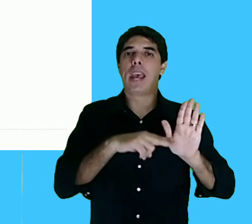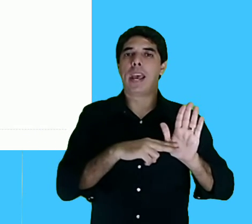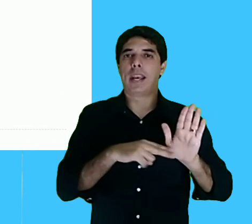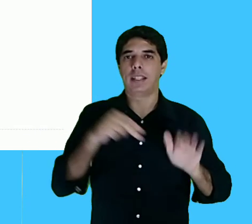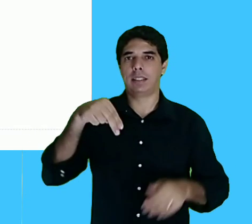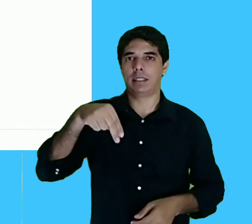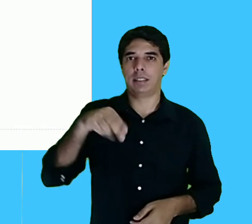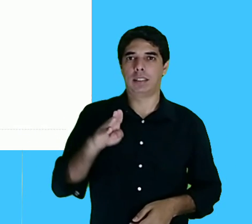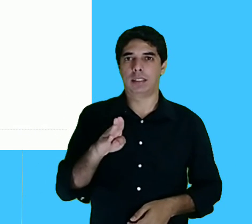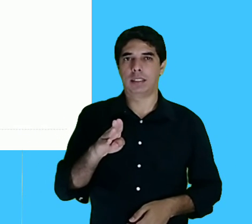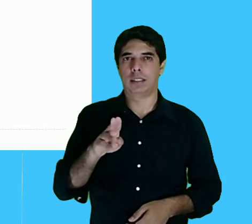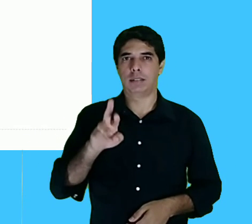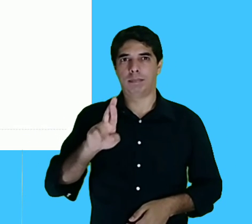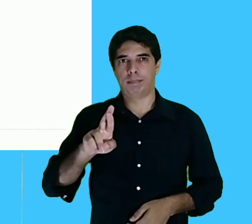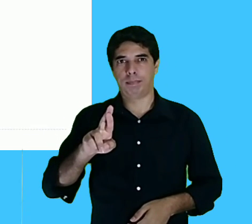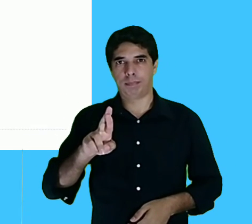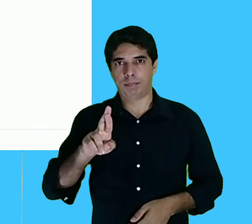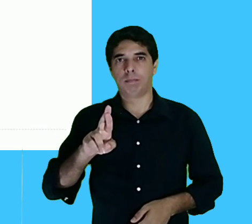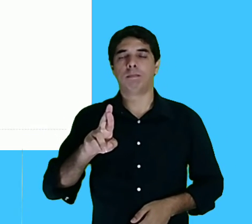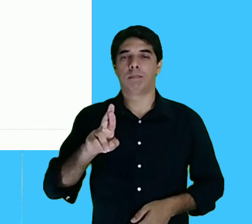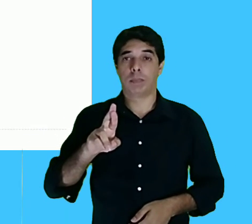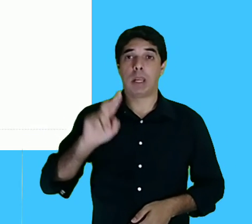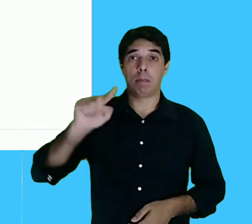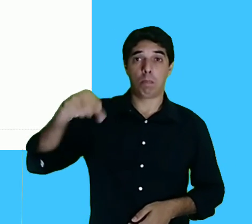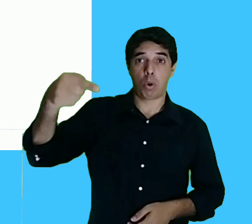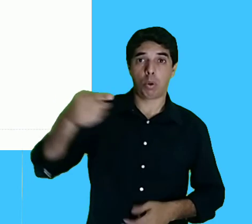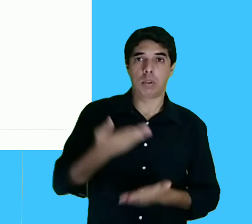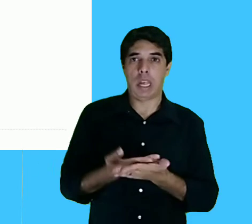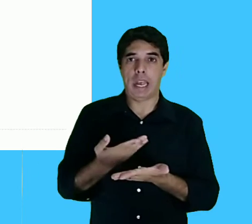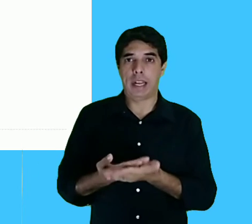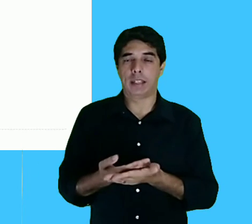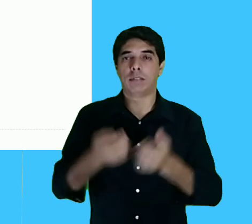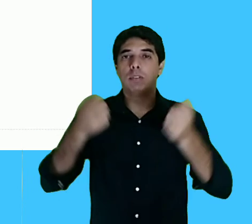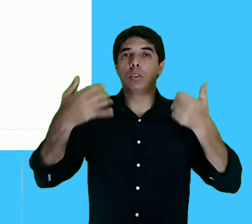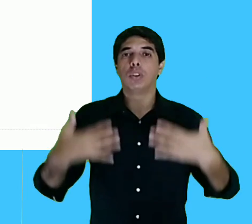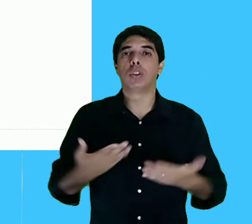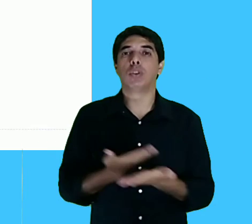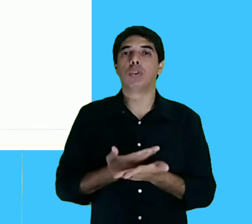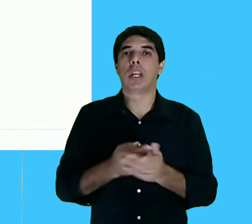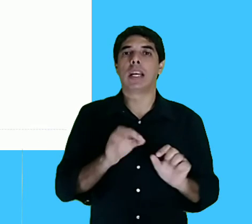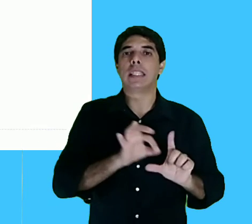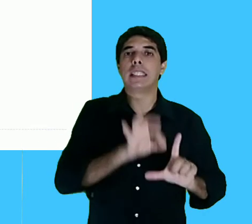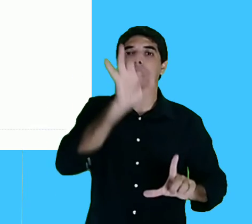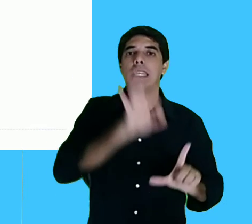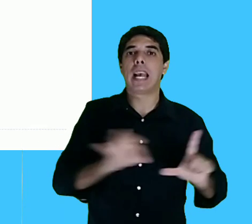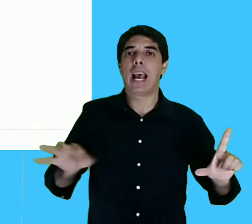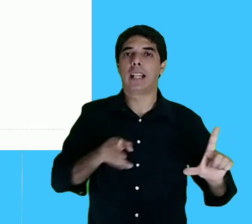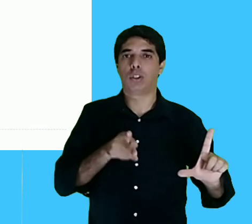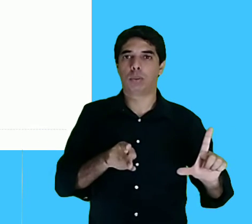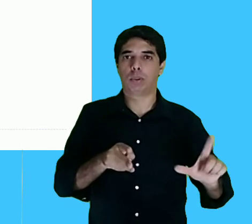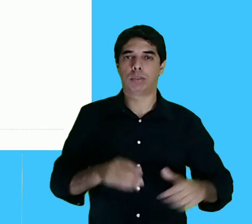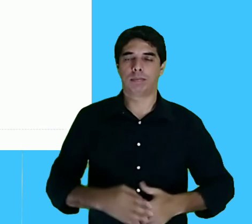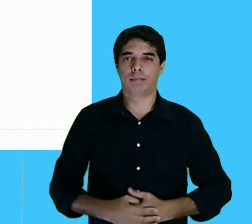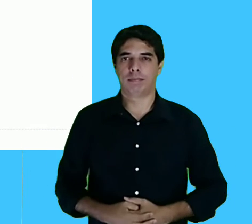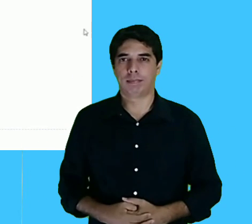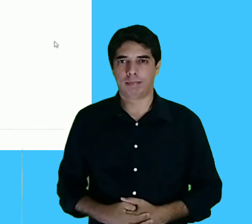16.752. E na próxima videoaula, nós iremos estudar sobre escalas. Até a próxima videoaula.